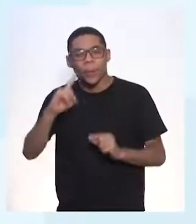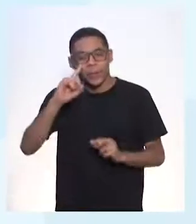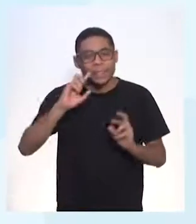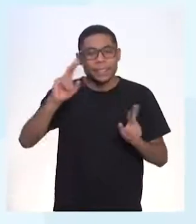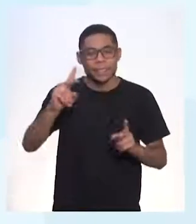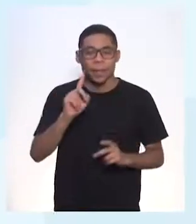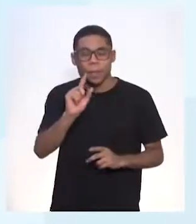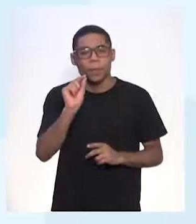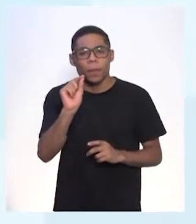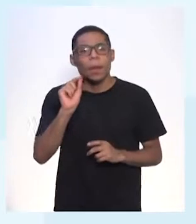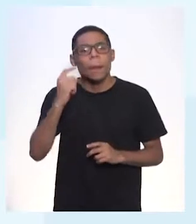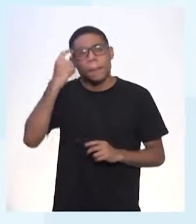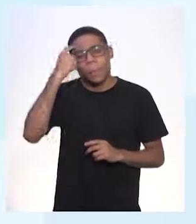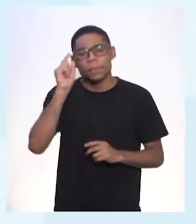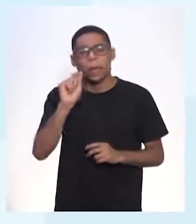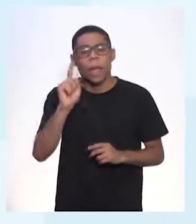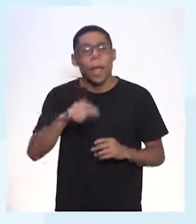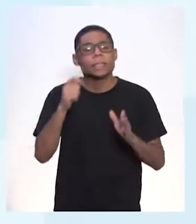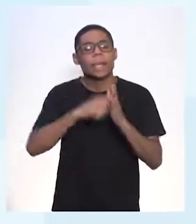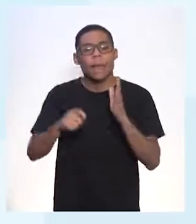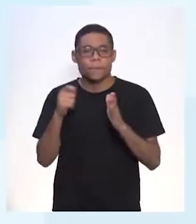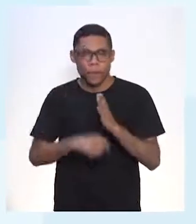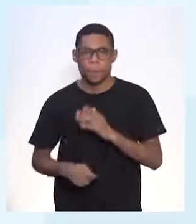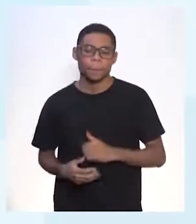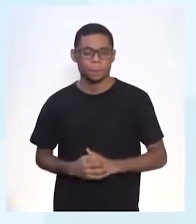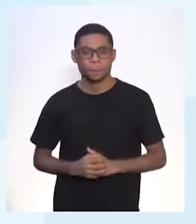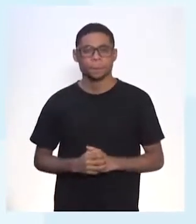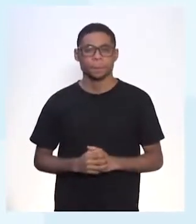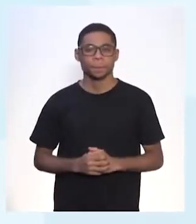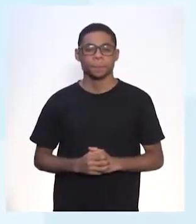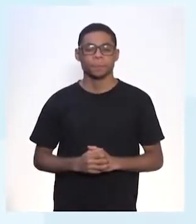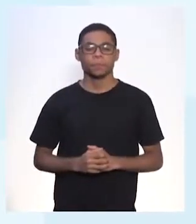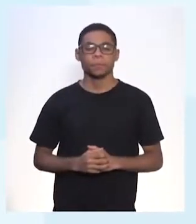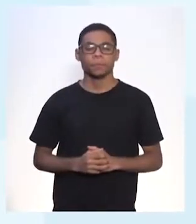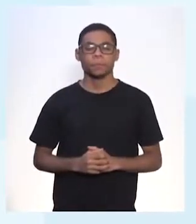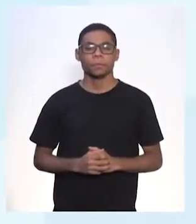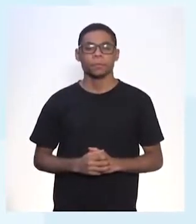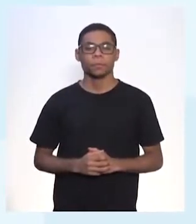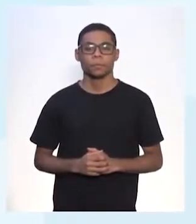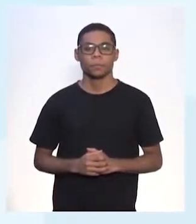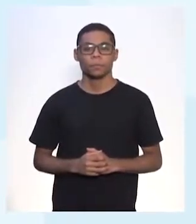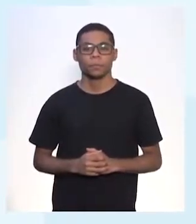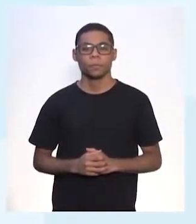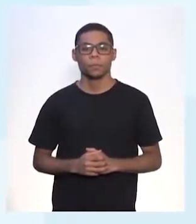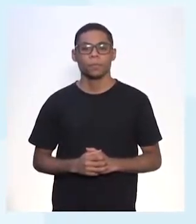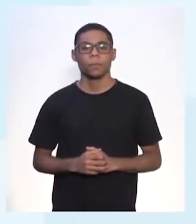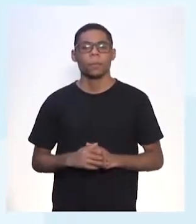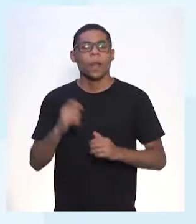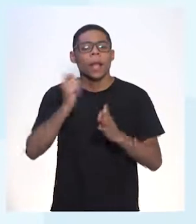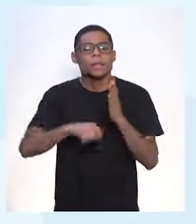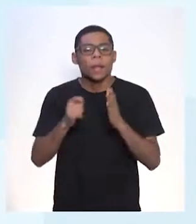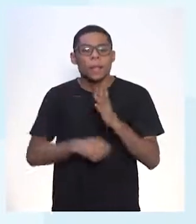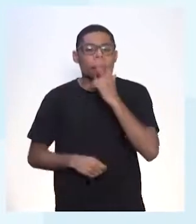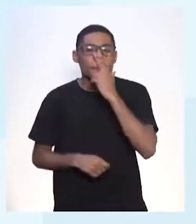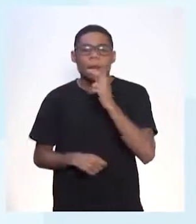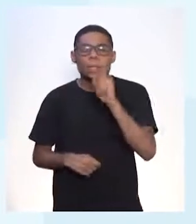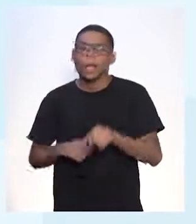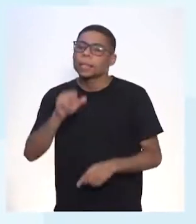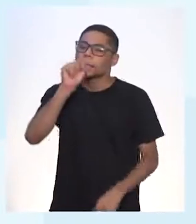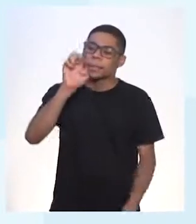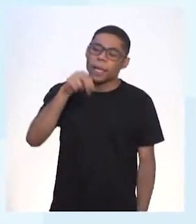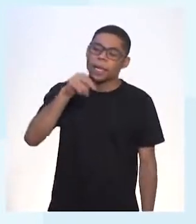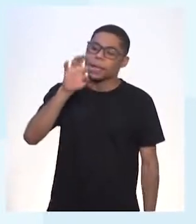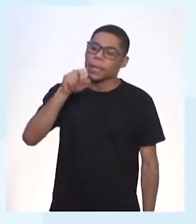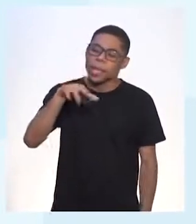a ideia é a seguinte. A ideia é escrever, né? Que é escrever o que a gente chama isso de sentença. Como eu escrevi lá